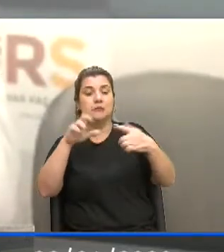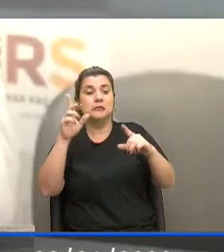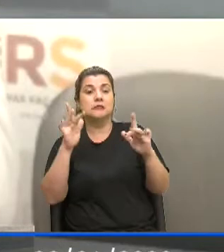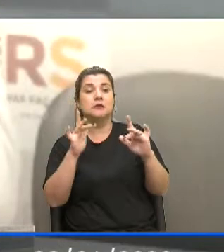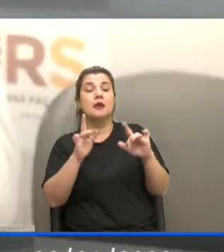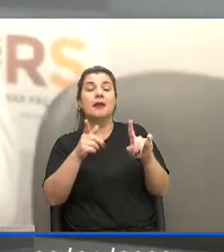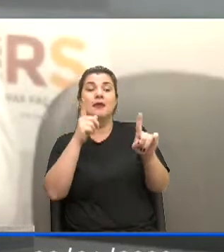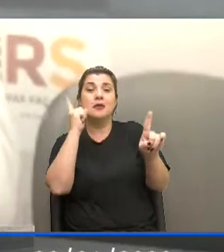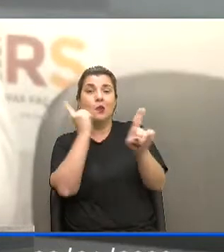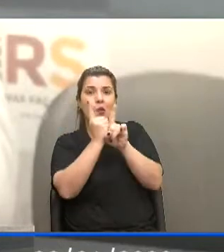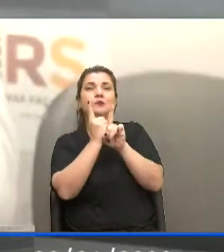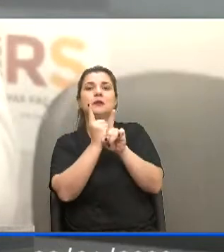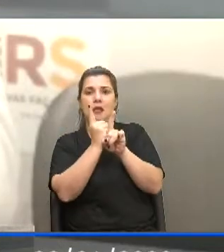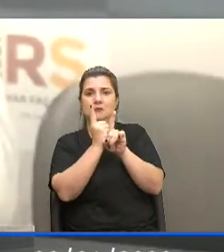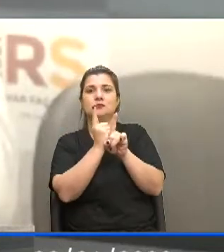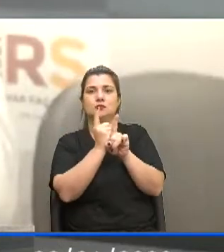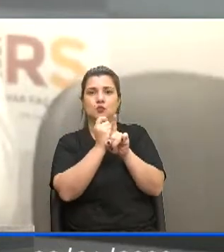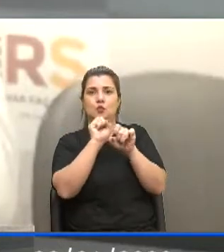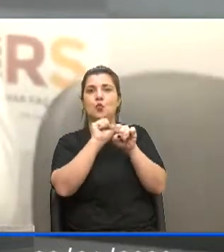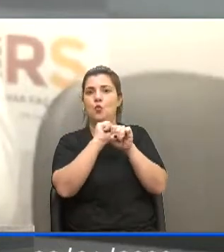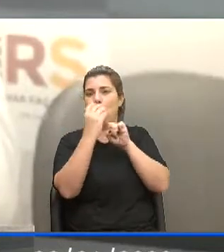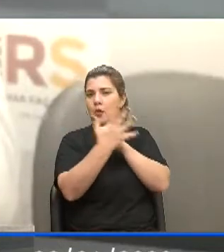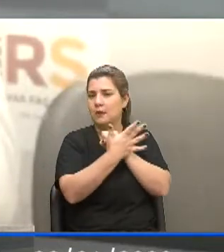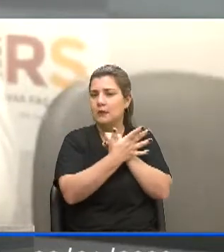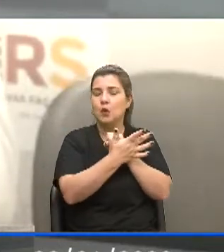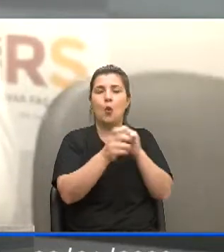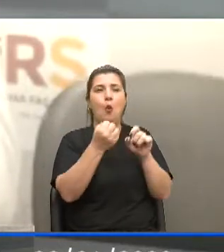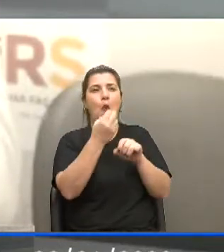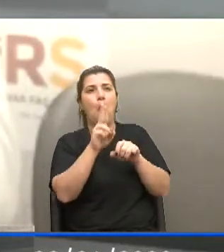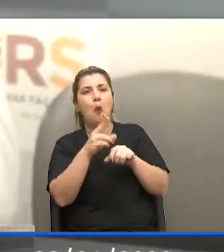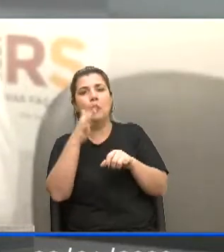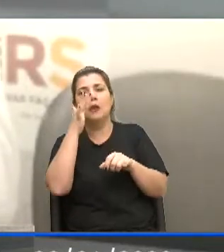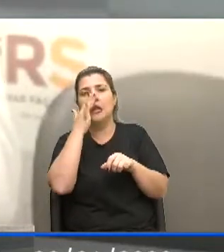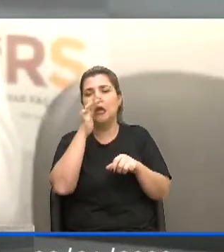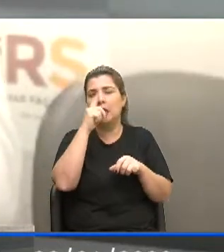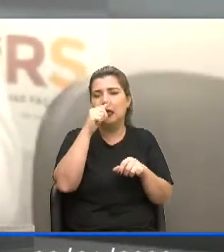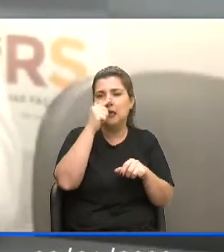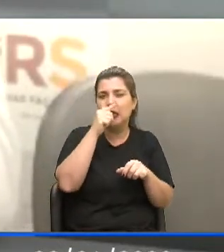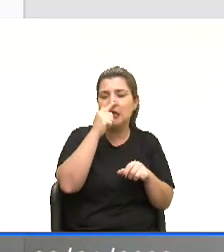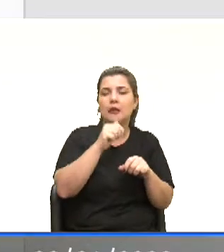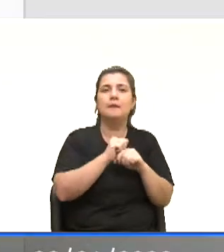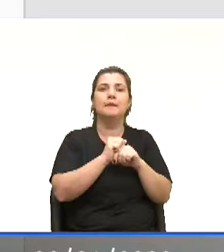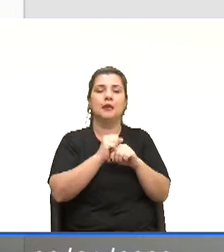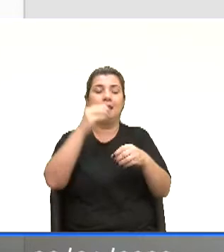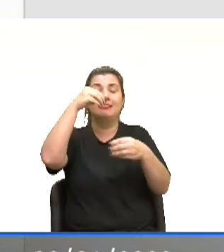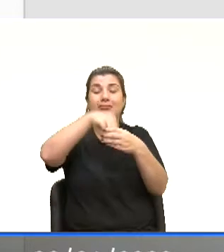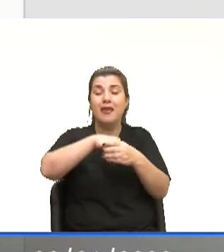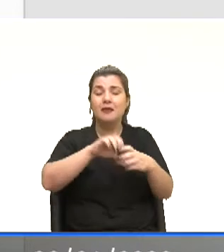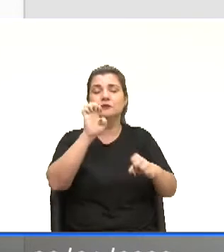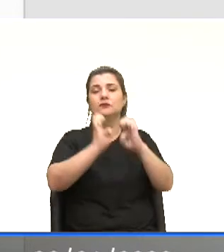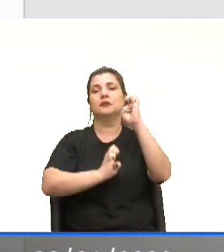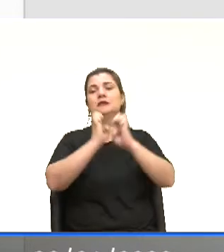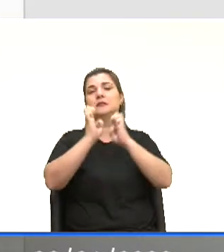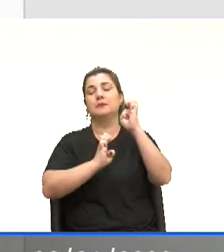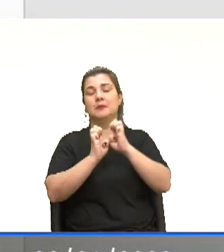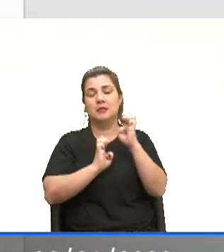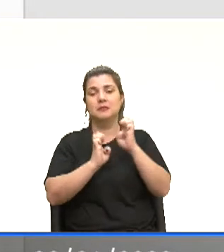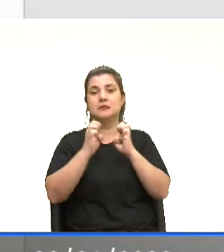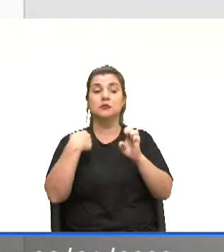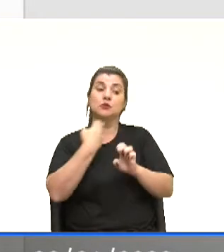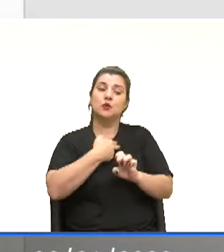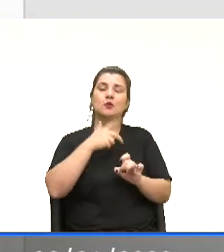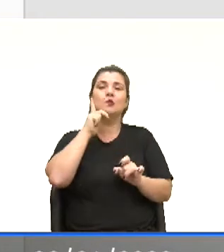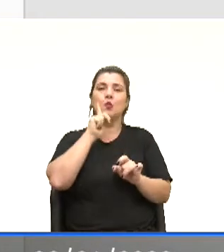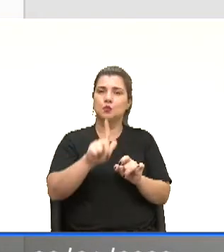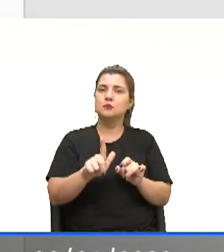casos suspeitos de síndrome gripal dentro das empresas, para que possamos